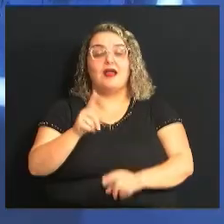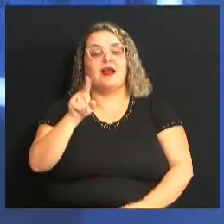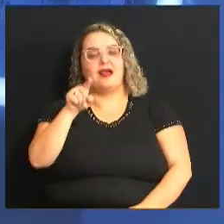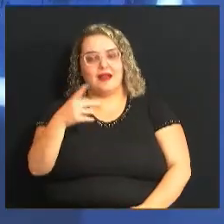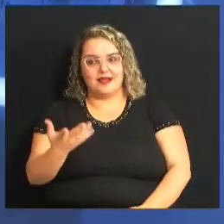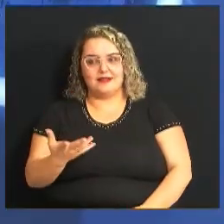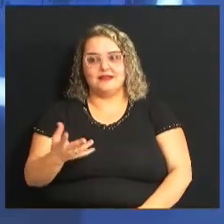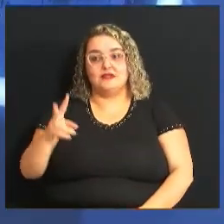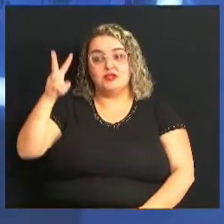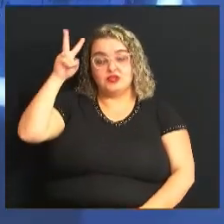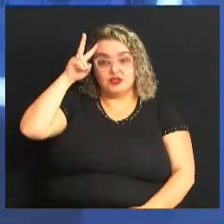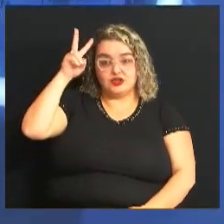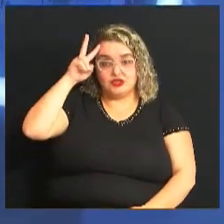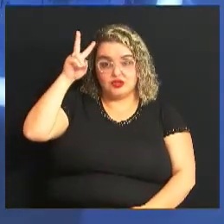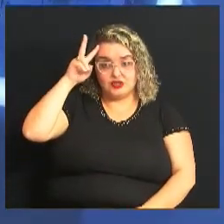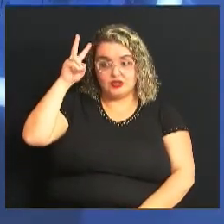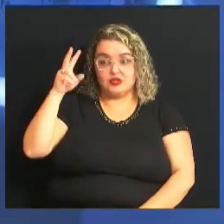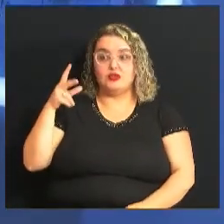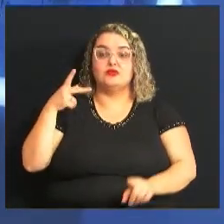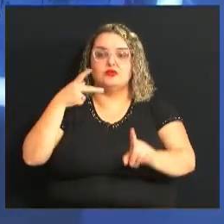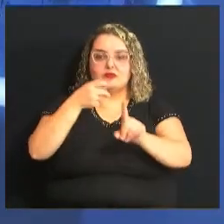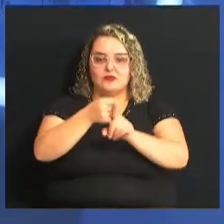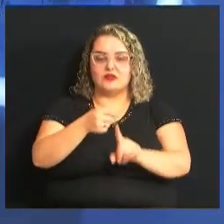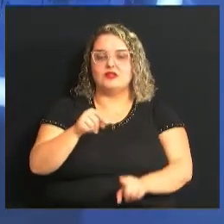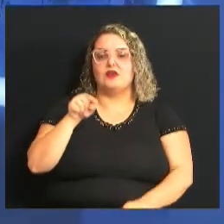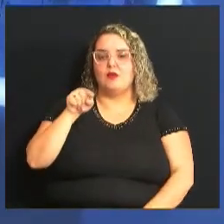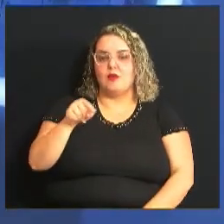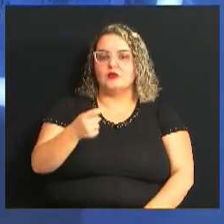de segunda-feira, lá no